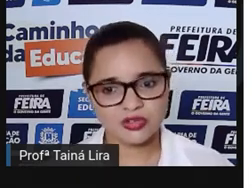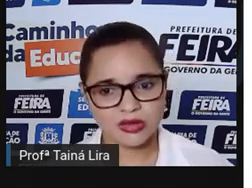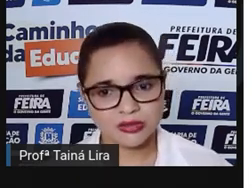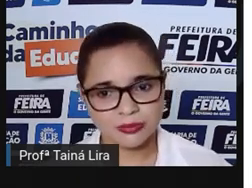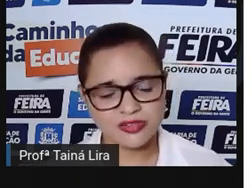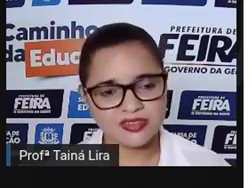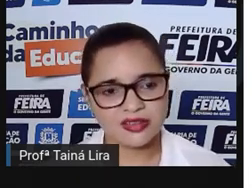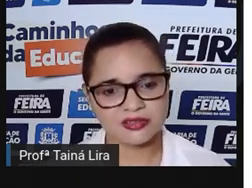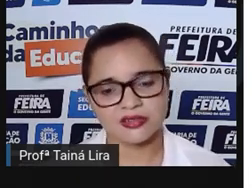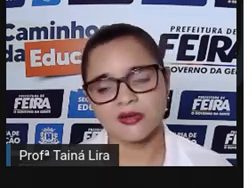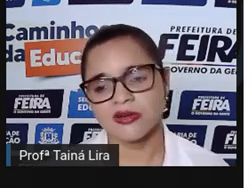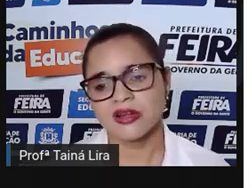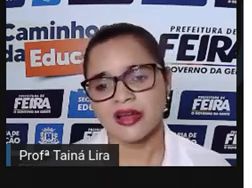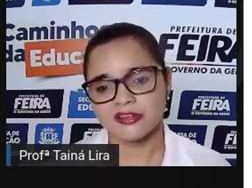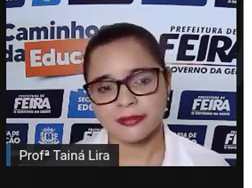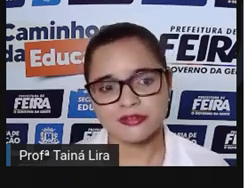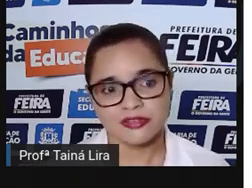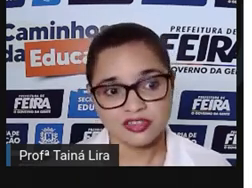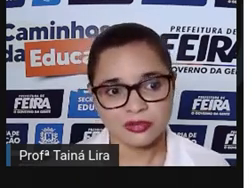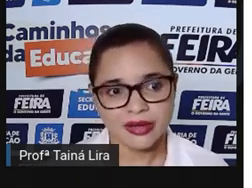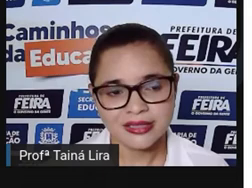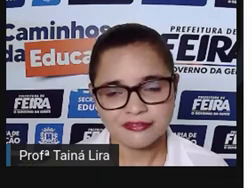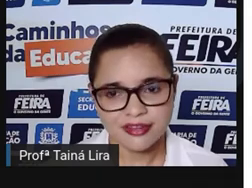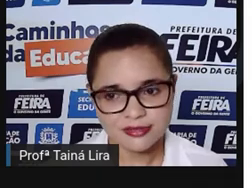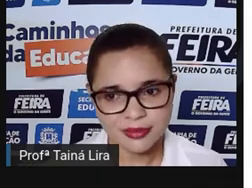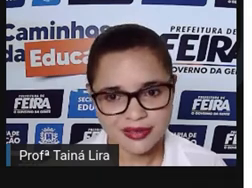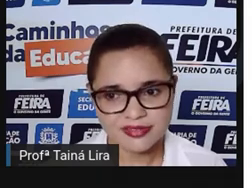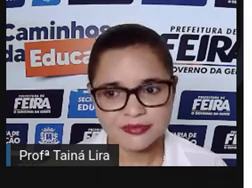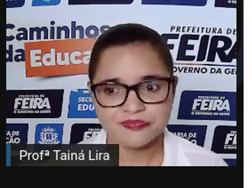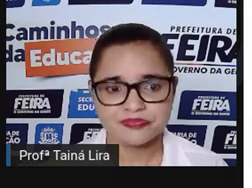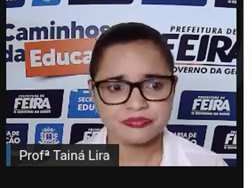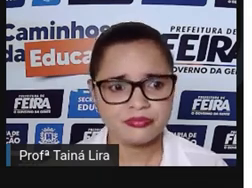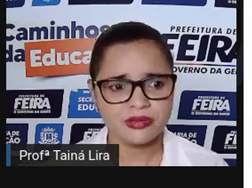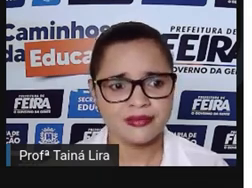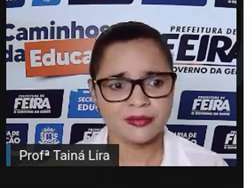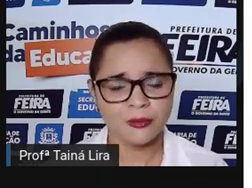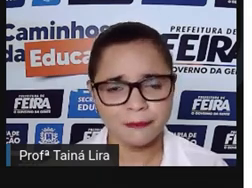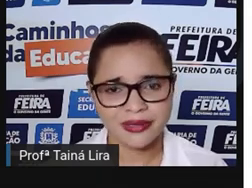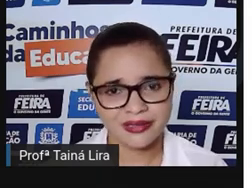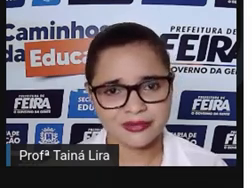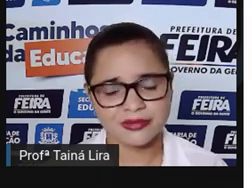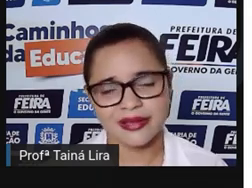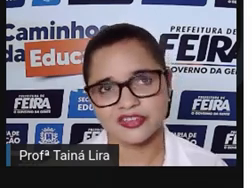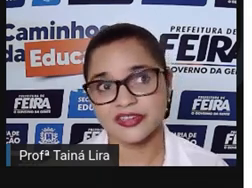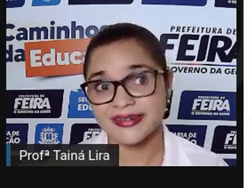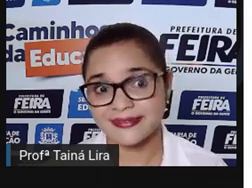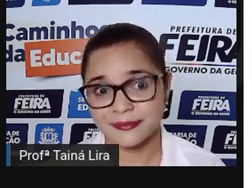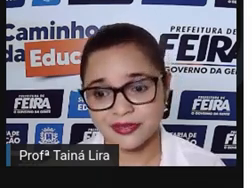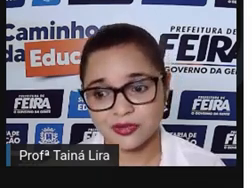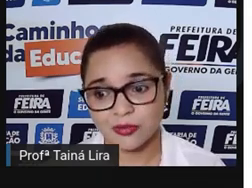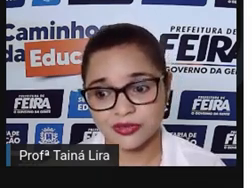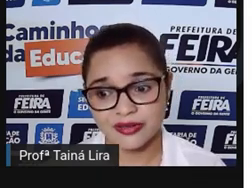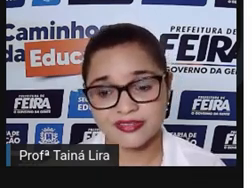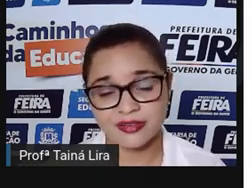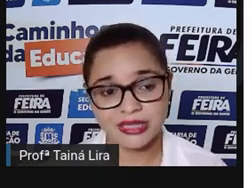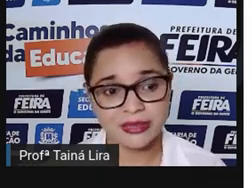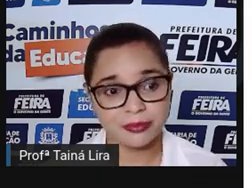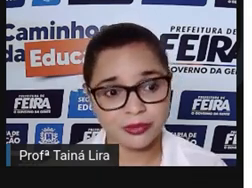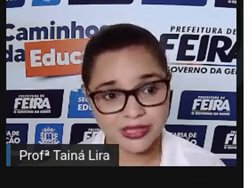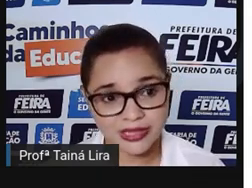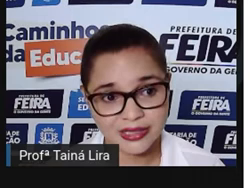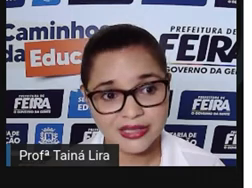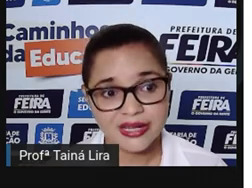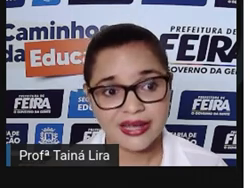de 24%. Então, as pessoas estão cada vez mais comprando, né, adquirindo meio de comunicação,